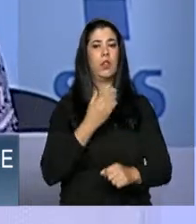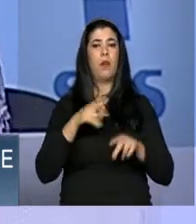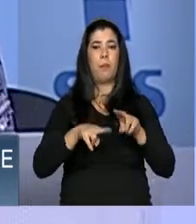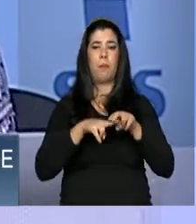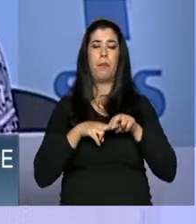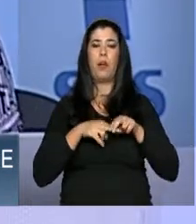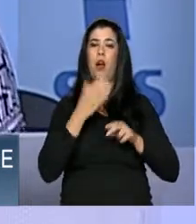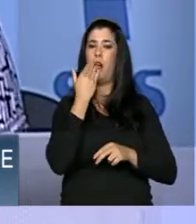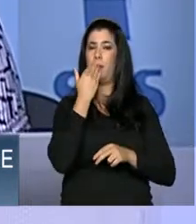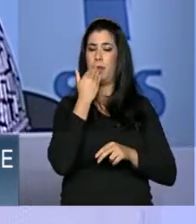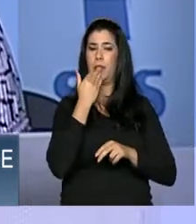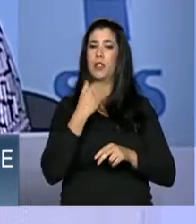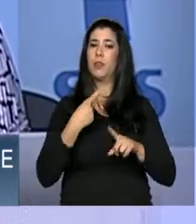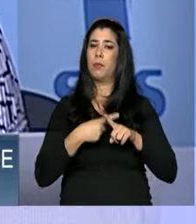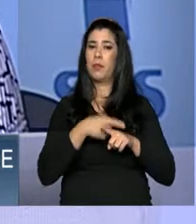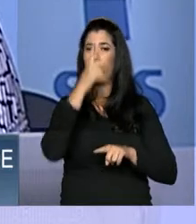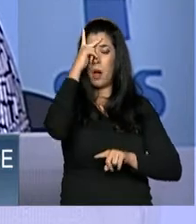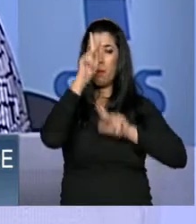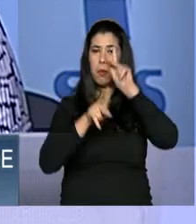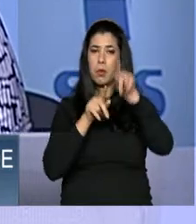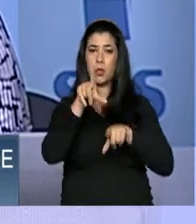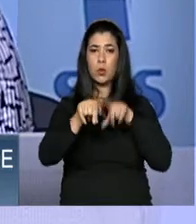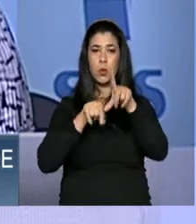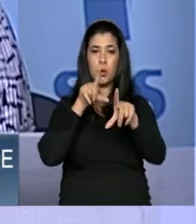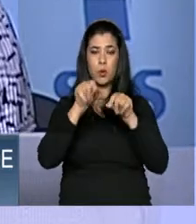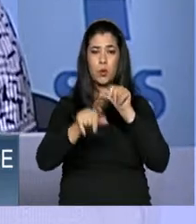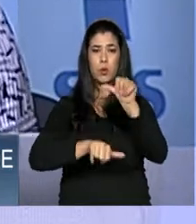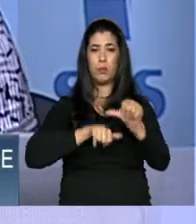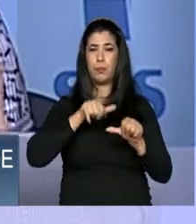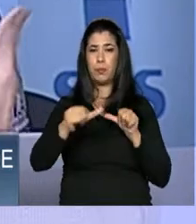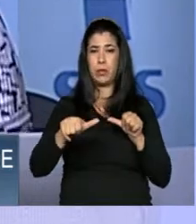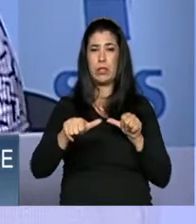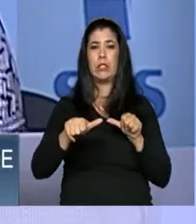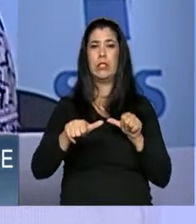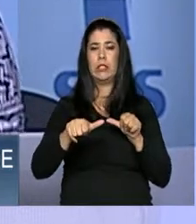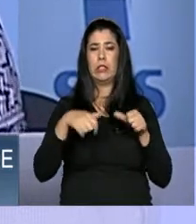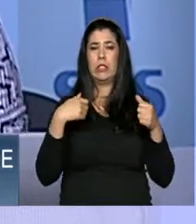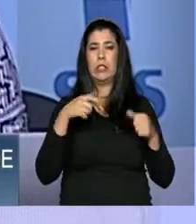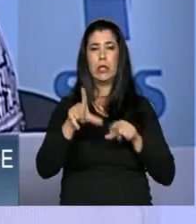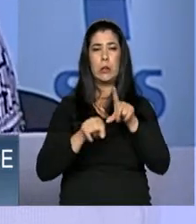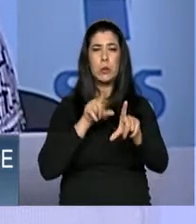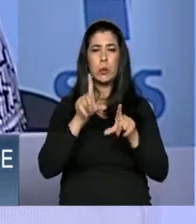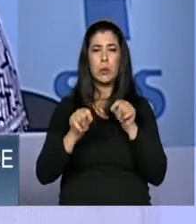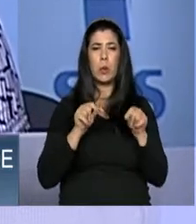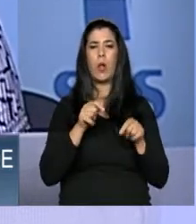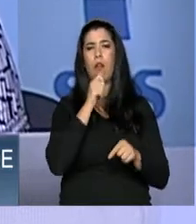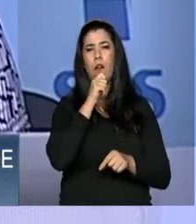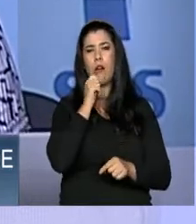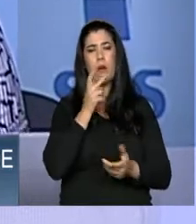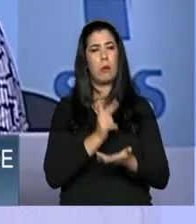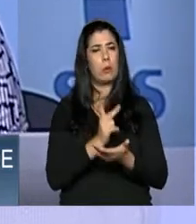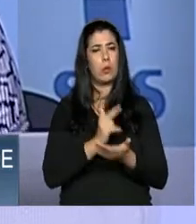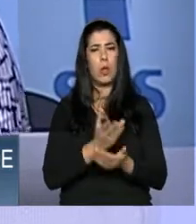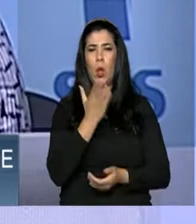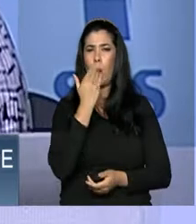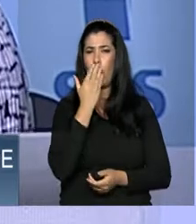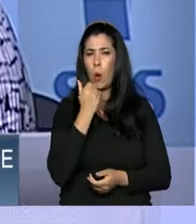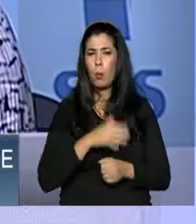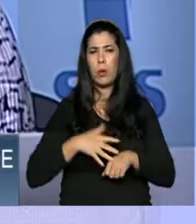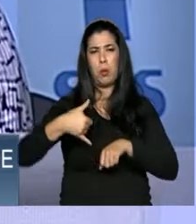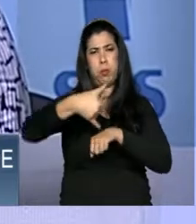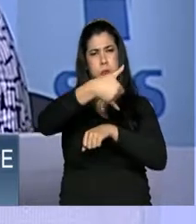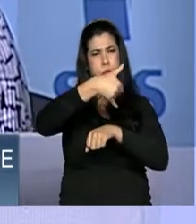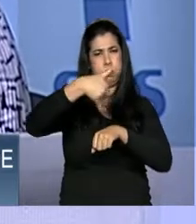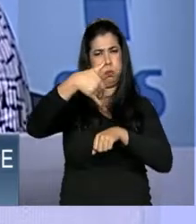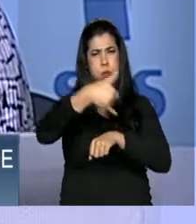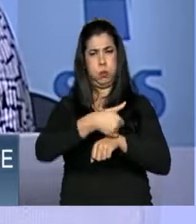de hábitos alimentares inadequados, né? A comida com alto teor calórico, muita gordura,